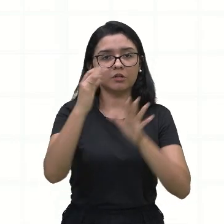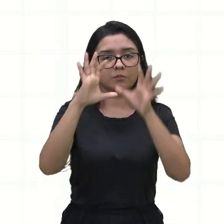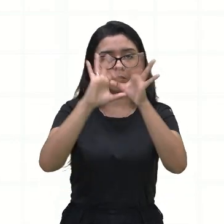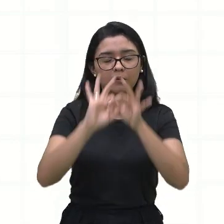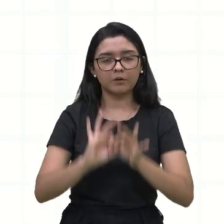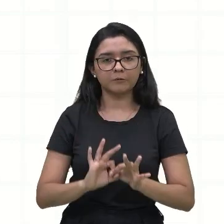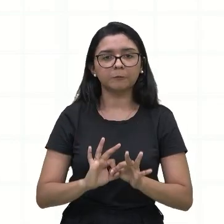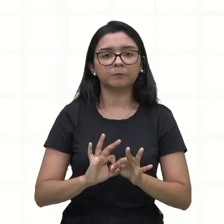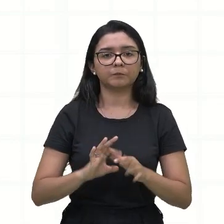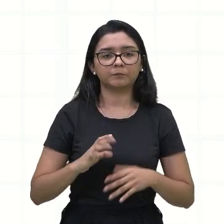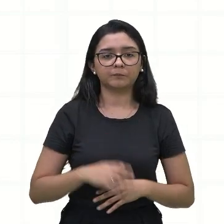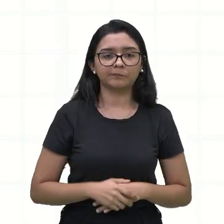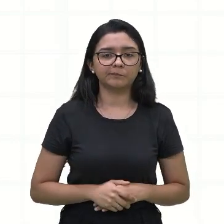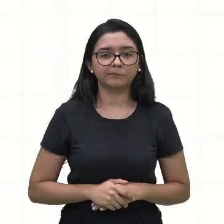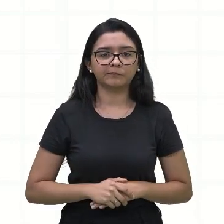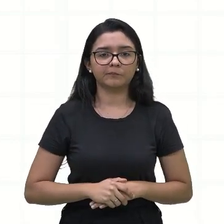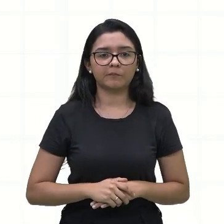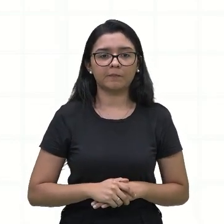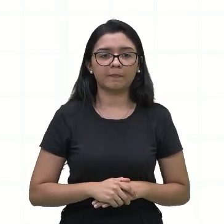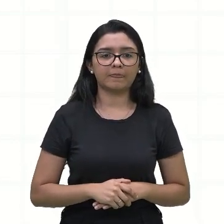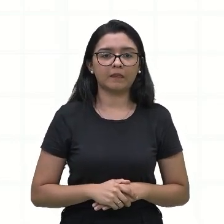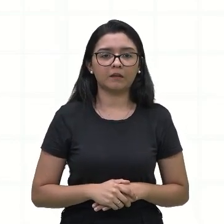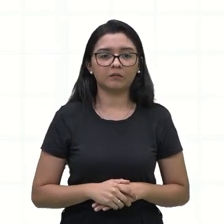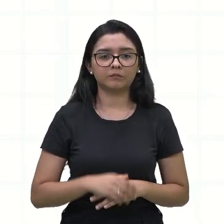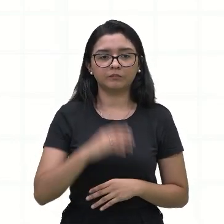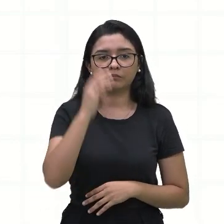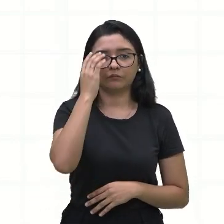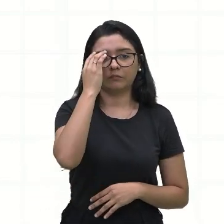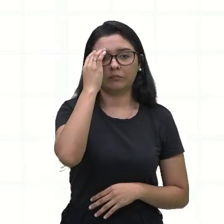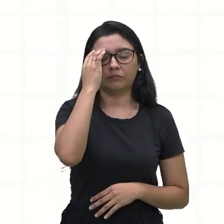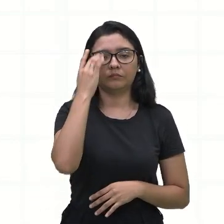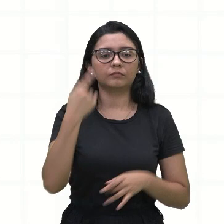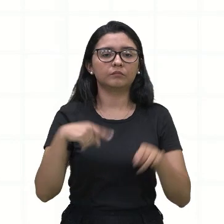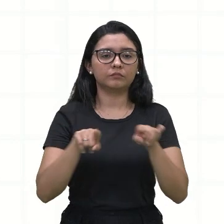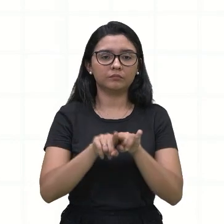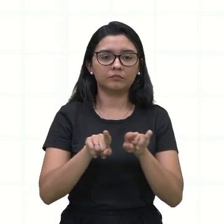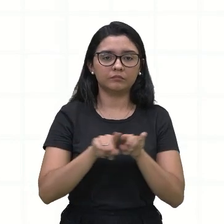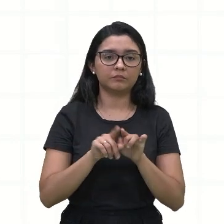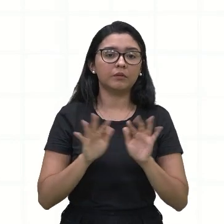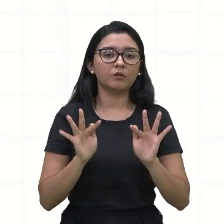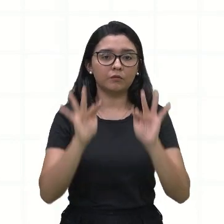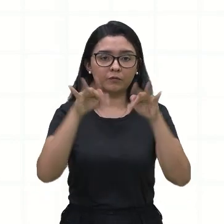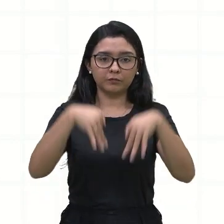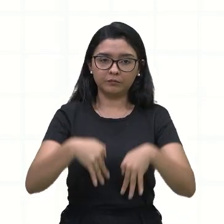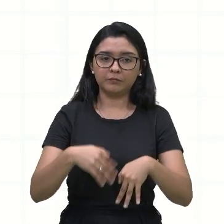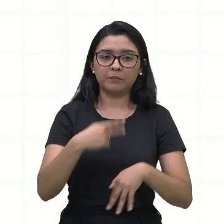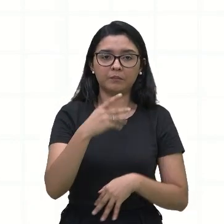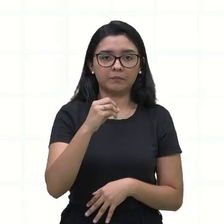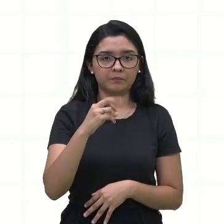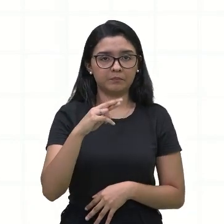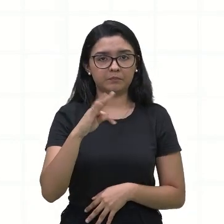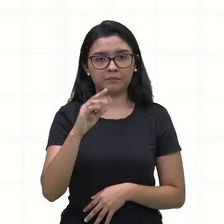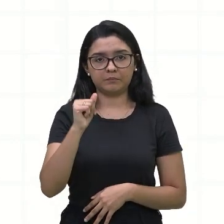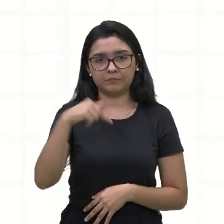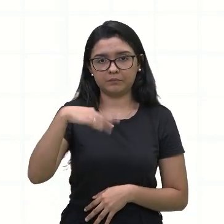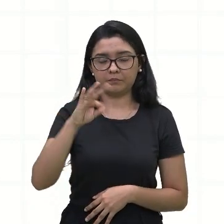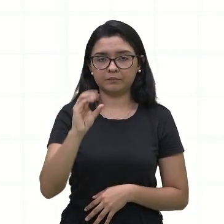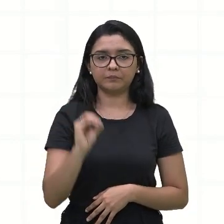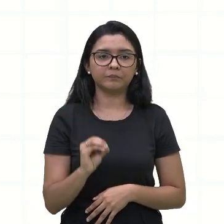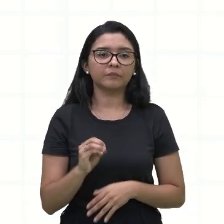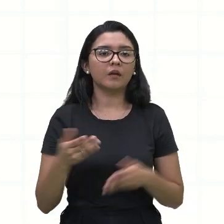Então, por exemplo, especificação e exemplificação, e, portanto, é a conclusão, ok? Muito bem, vamos analisar agora